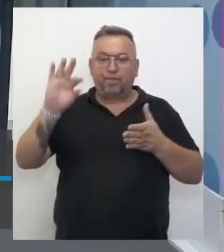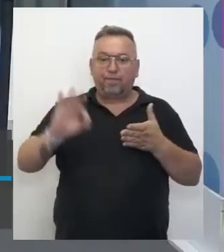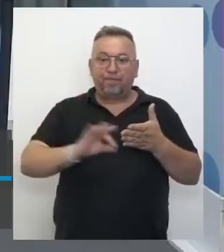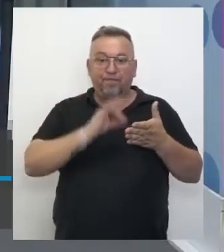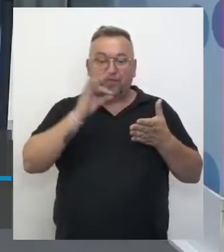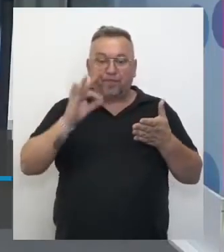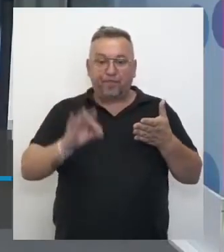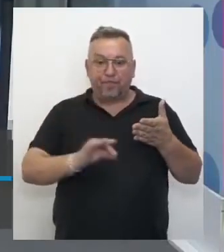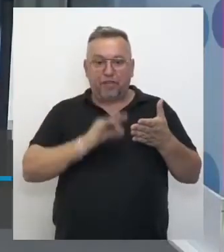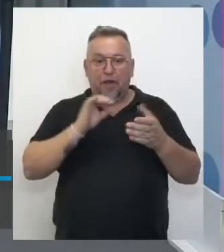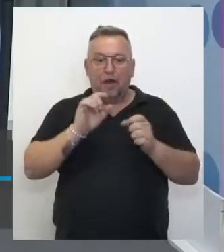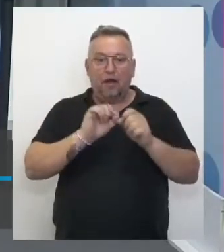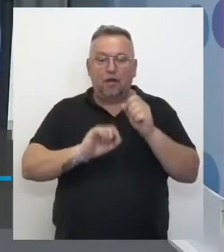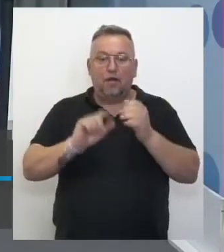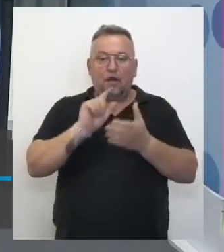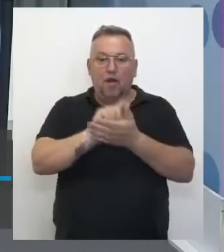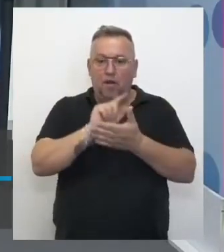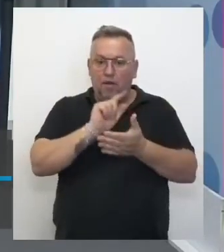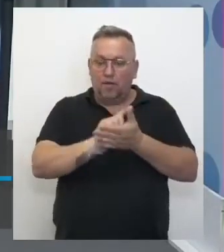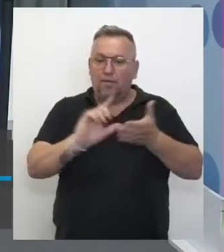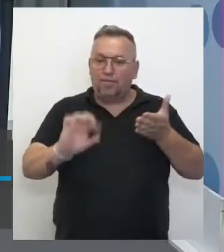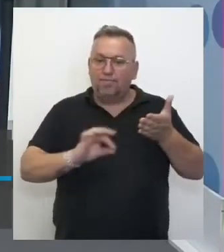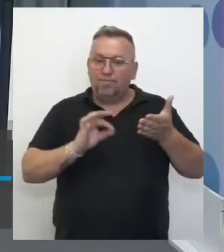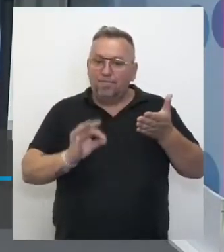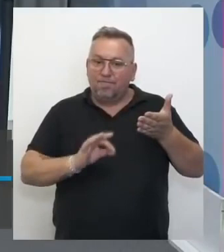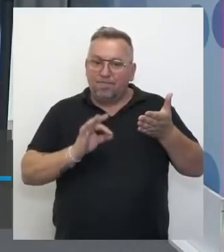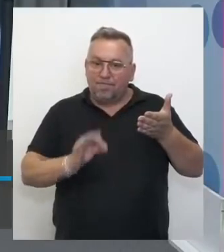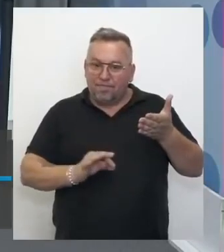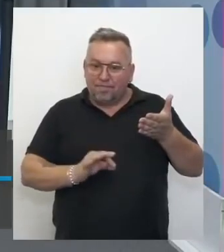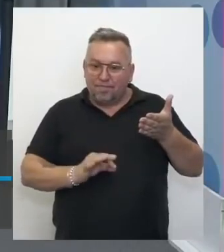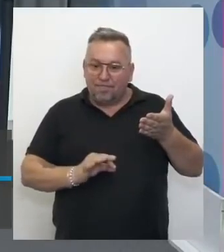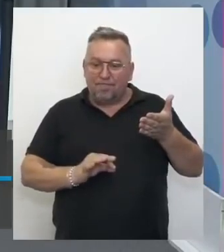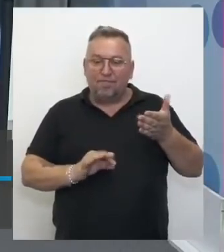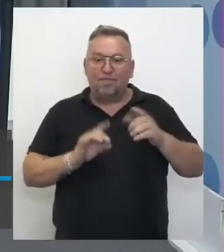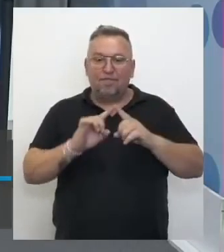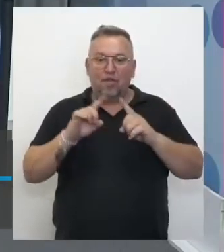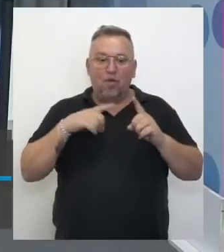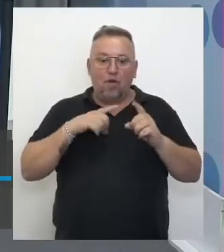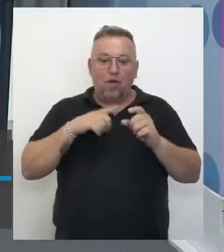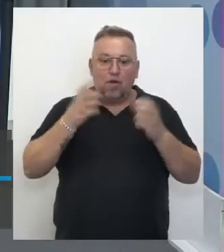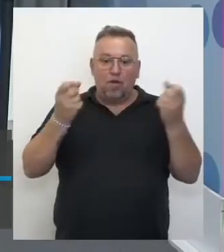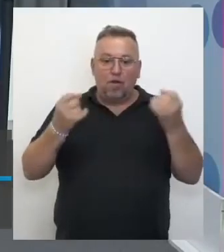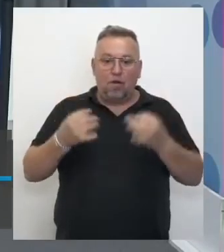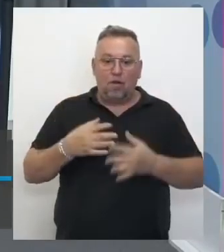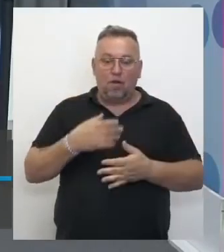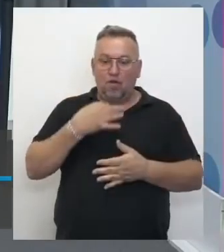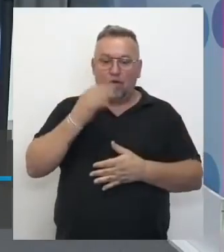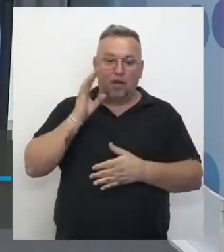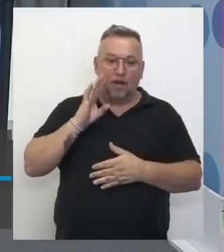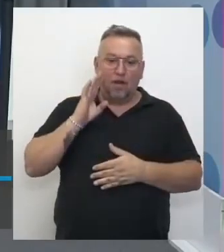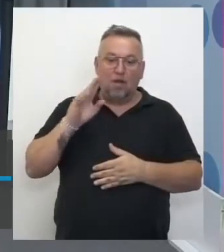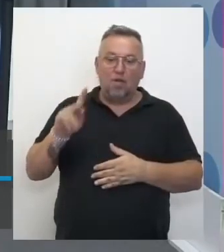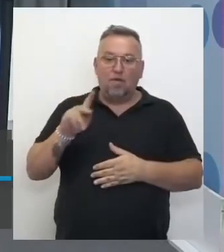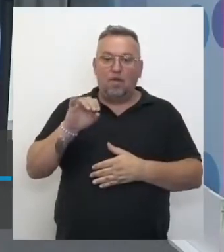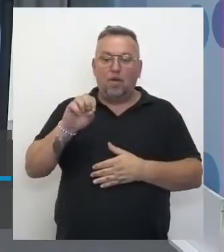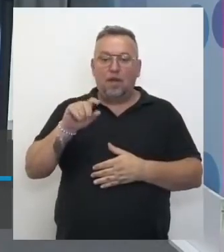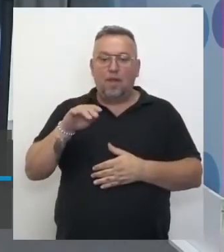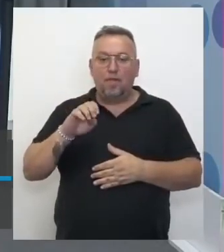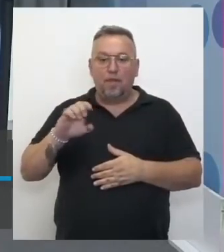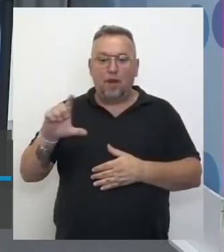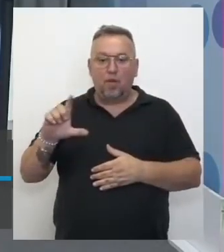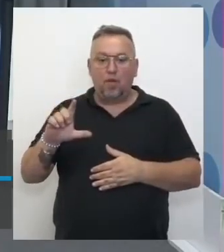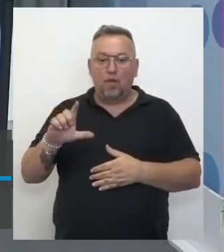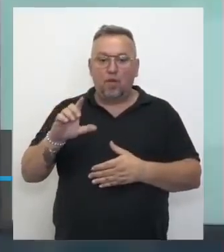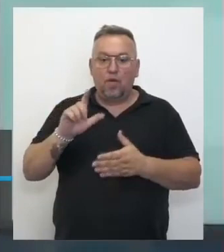ela assimilou ao abaixo assinado, então tudo bem. Tem uma, deixa eu te cortar aqui, Sim. que essa do Miguel eu achei bem legal, da professora Isabel. Pode Abaixo